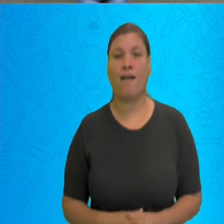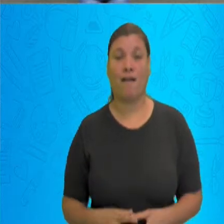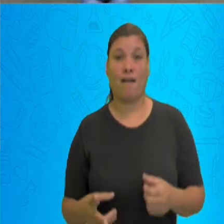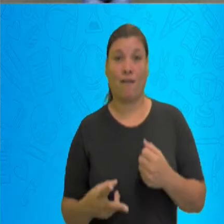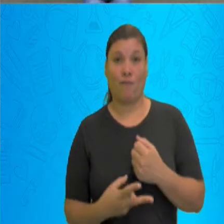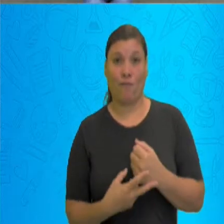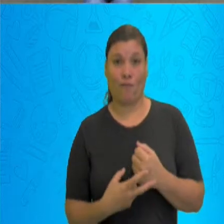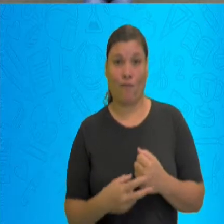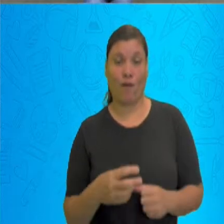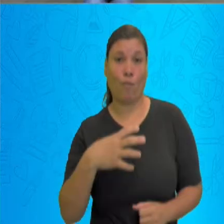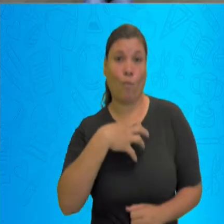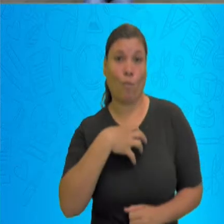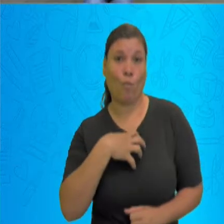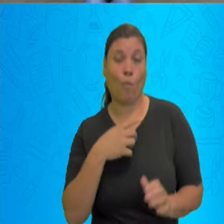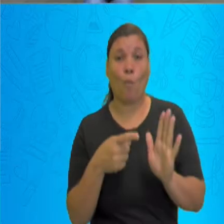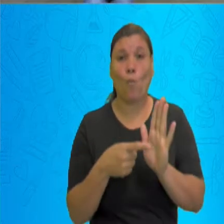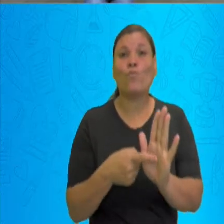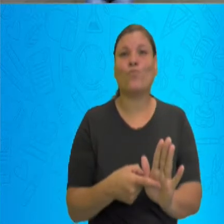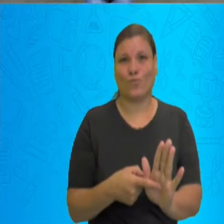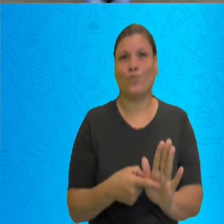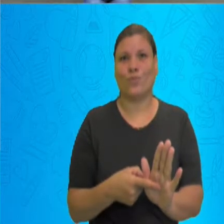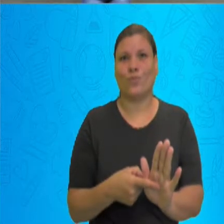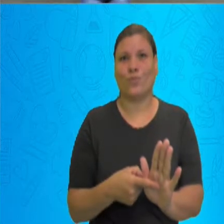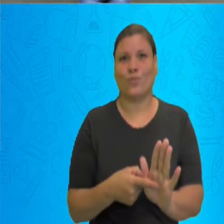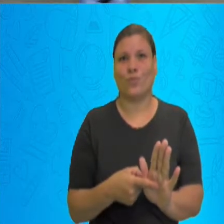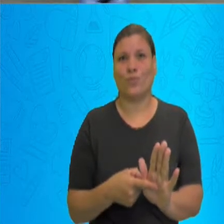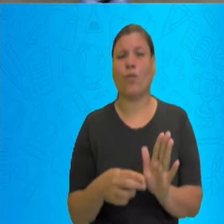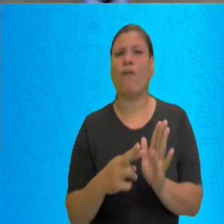certo, real, uma certeza.